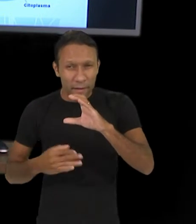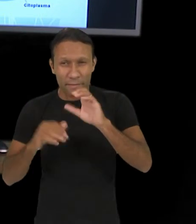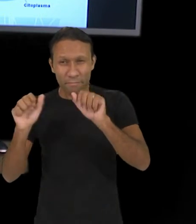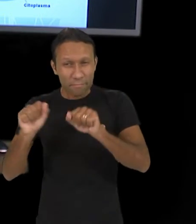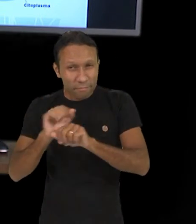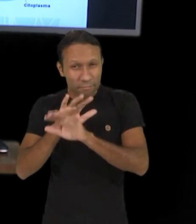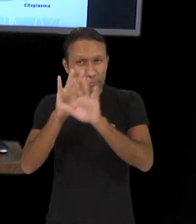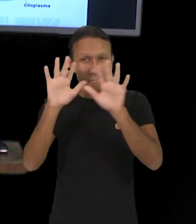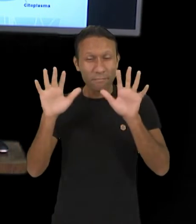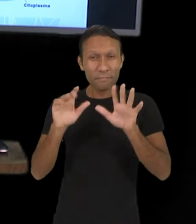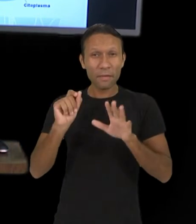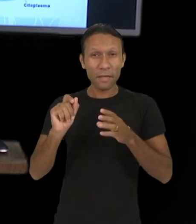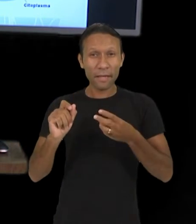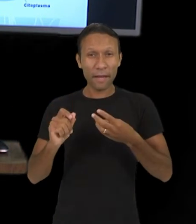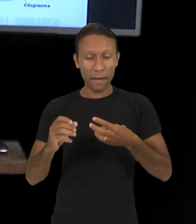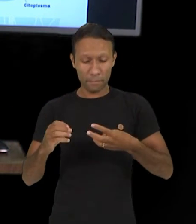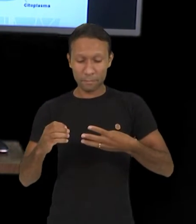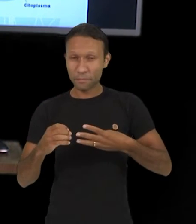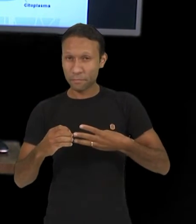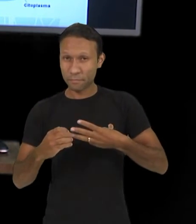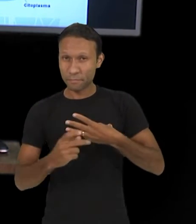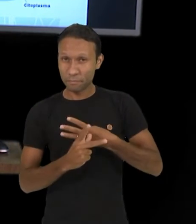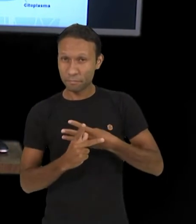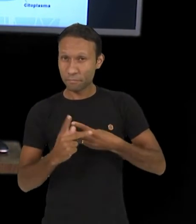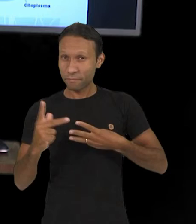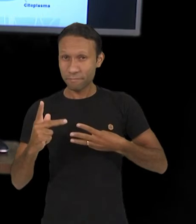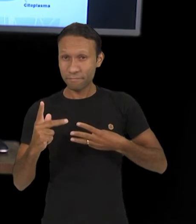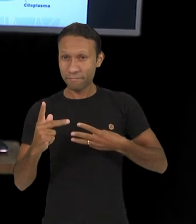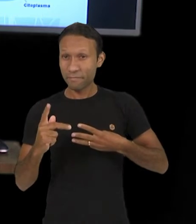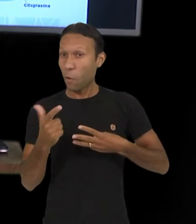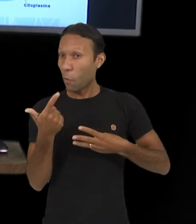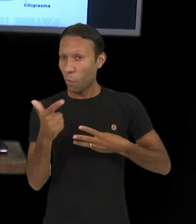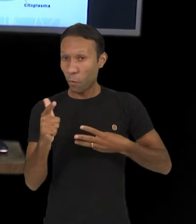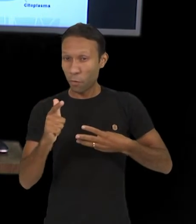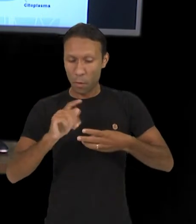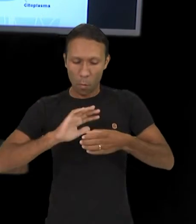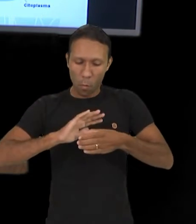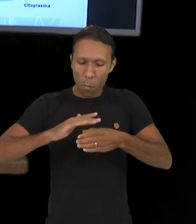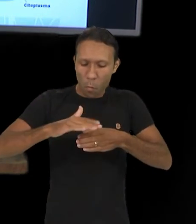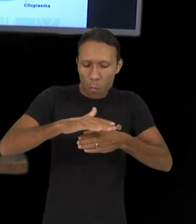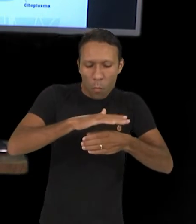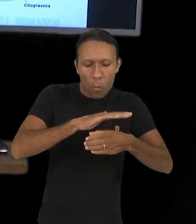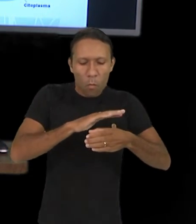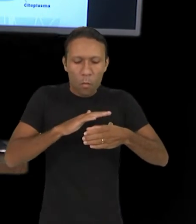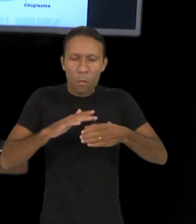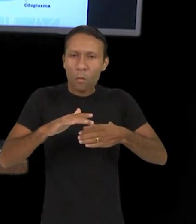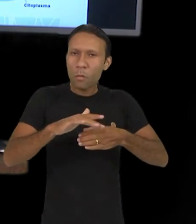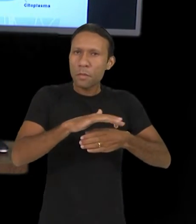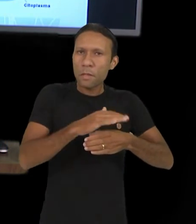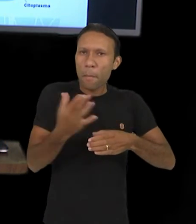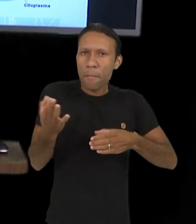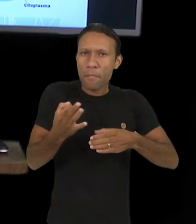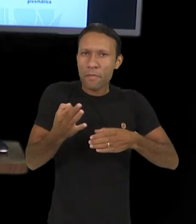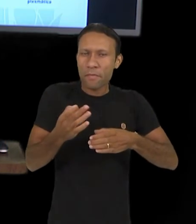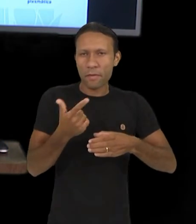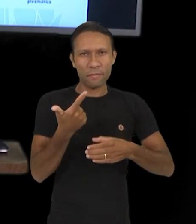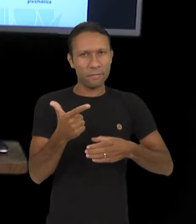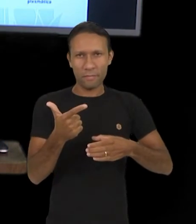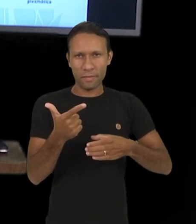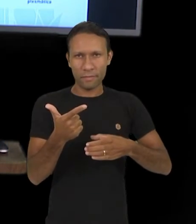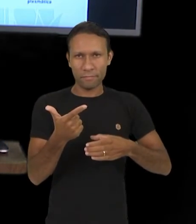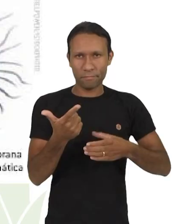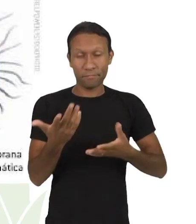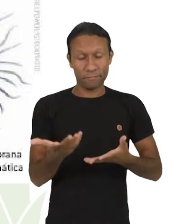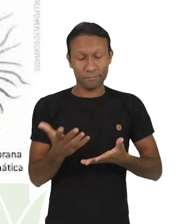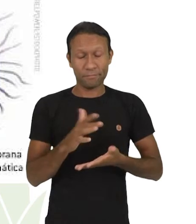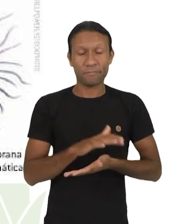muito clara da procarionte e eucarionte é que a procarionte não tem um núcleo definido e a eucarionte tem,